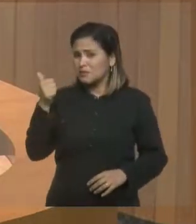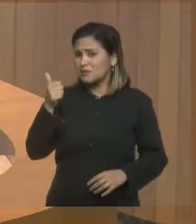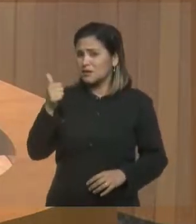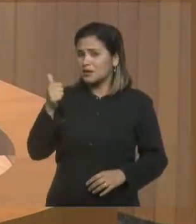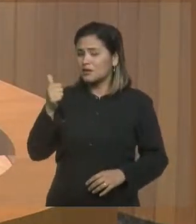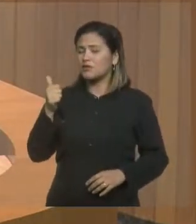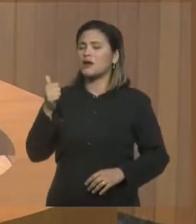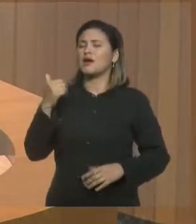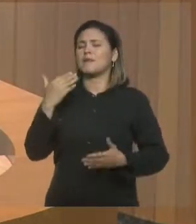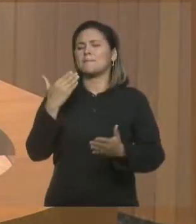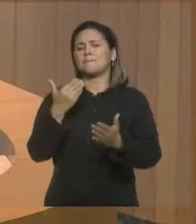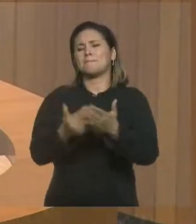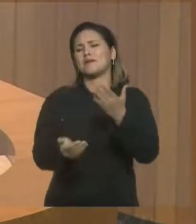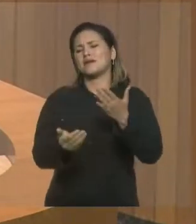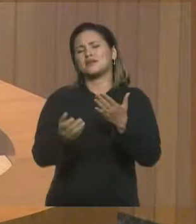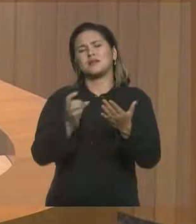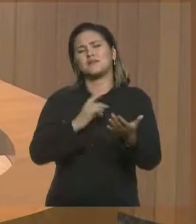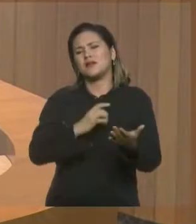Helena.